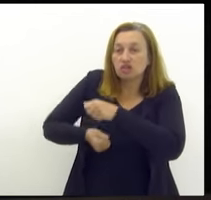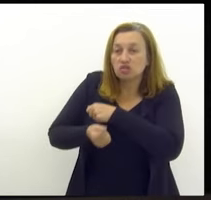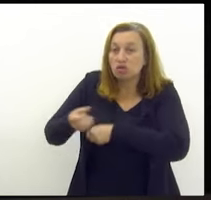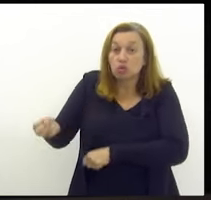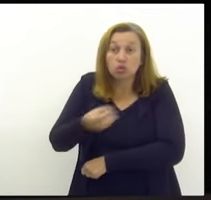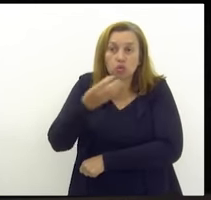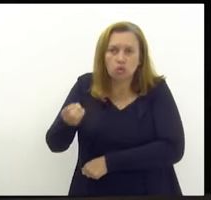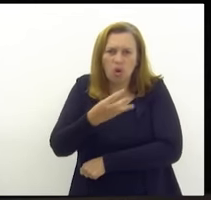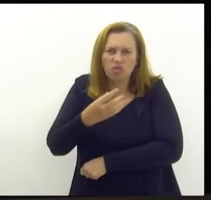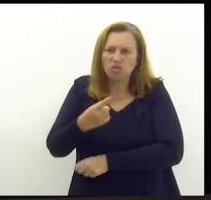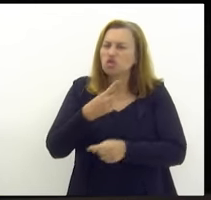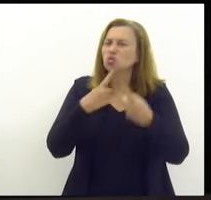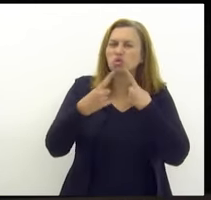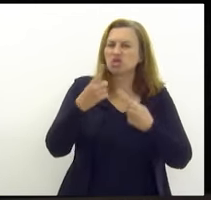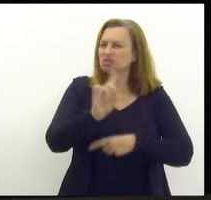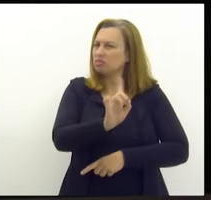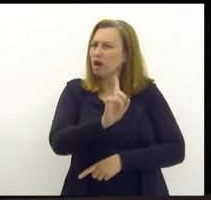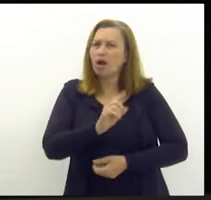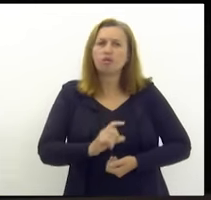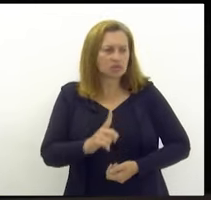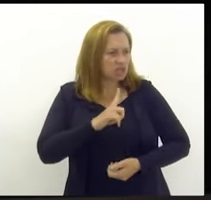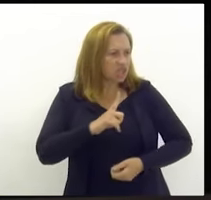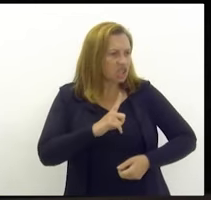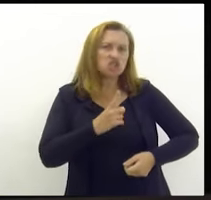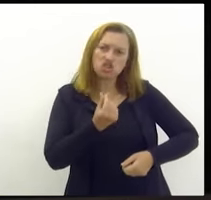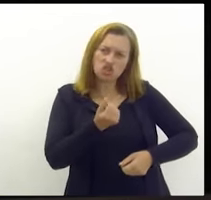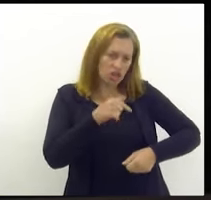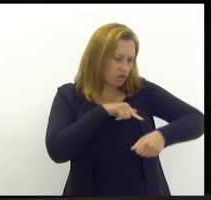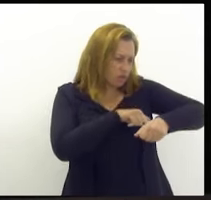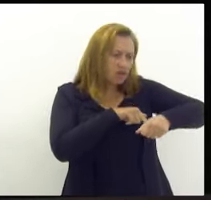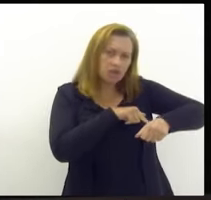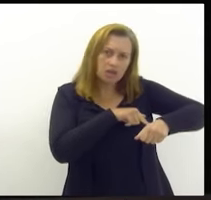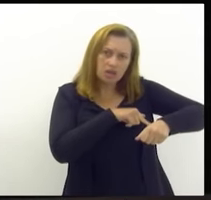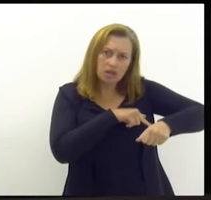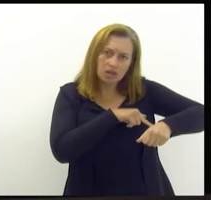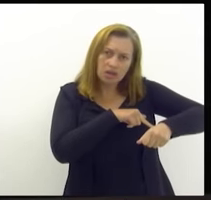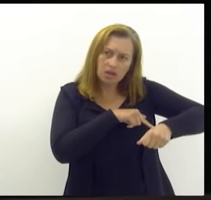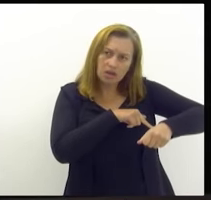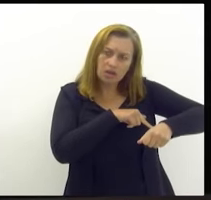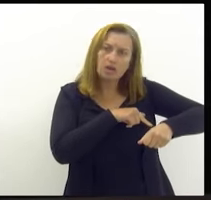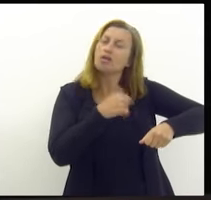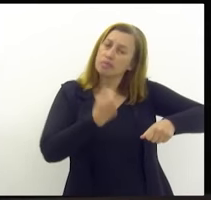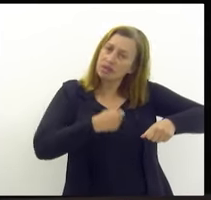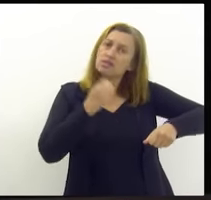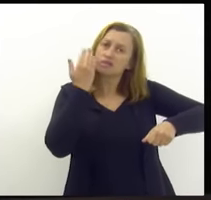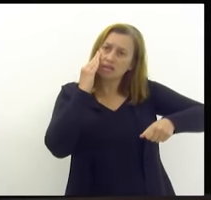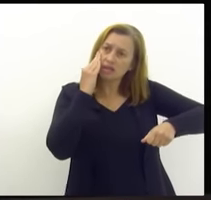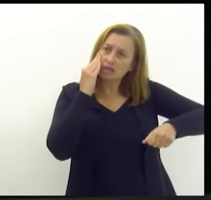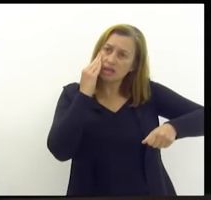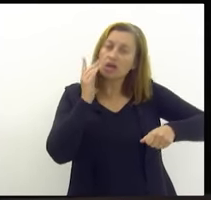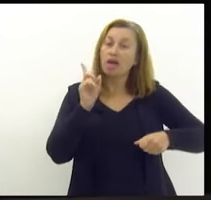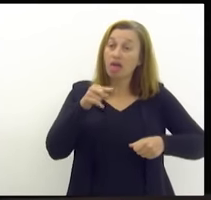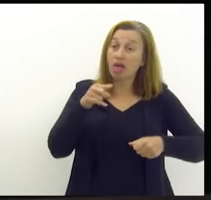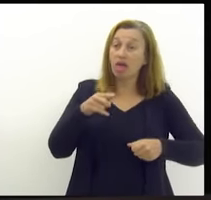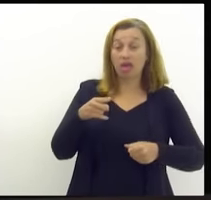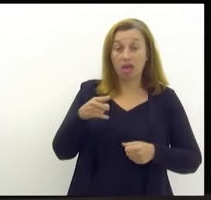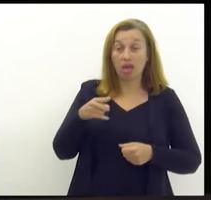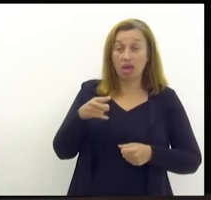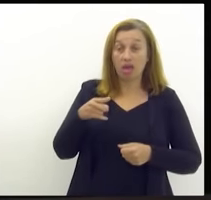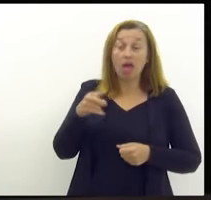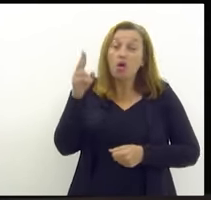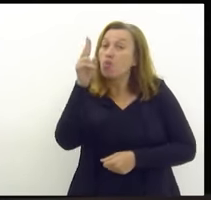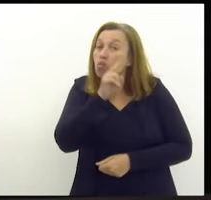não tem que discutir se tem dinheiro ou se não tem dinheiro tem que entender que esse é um caráter